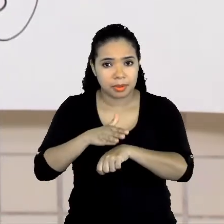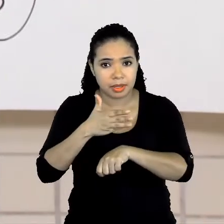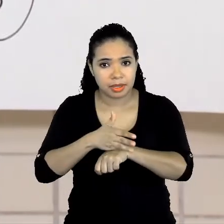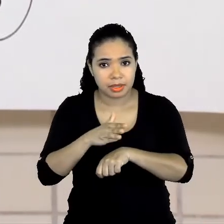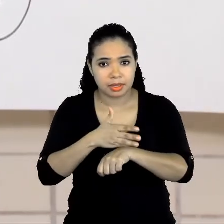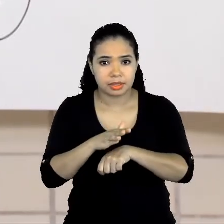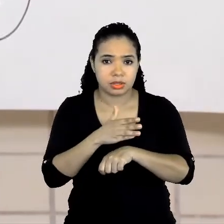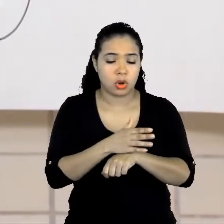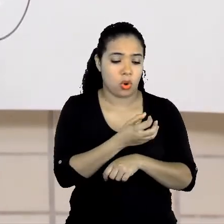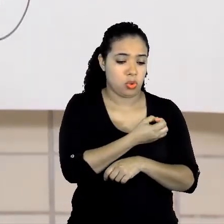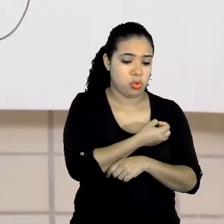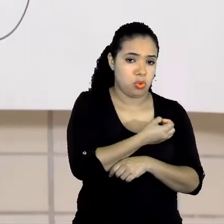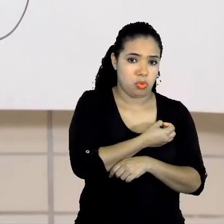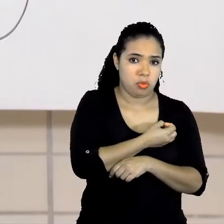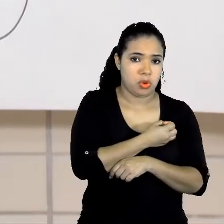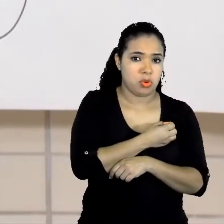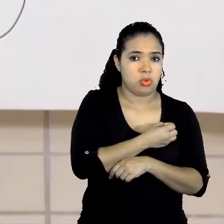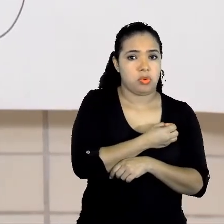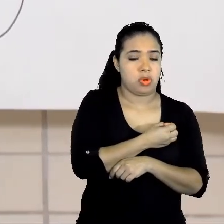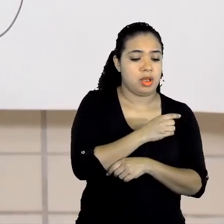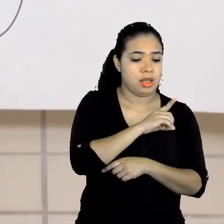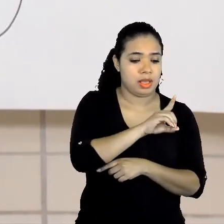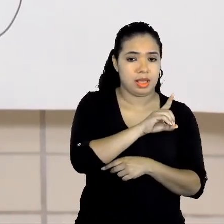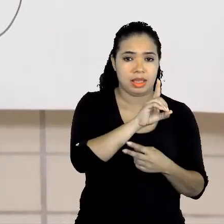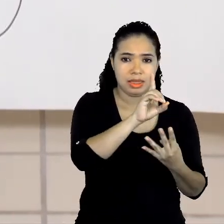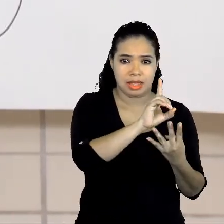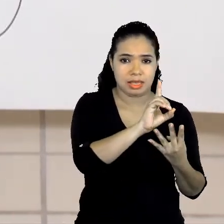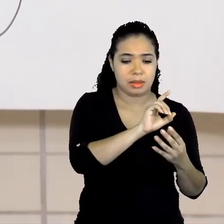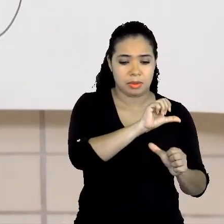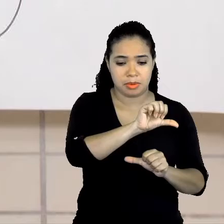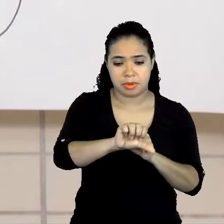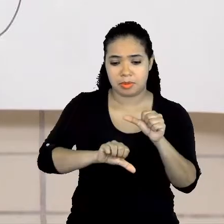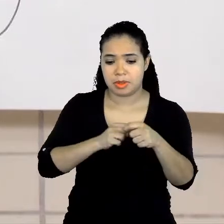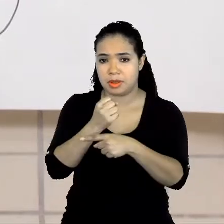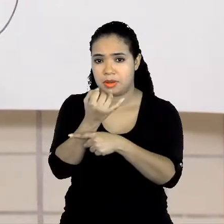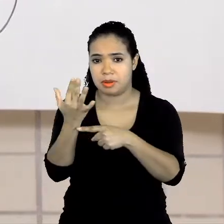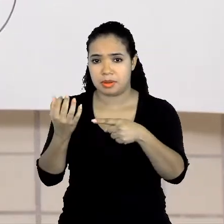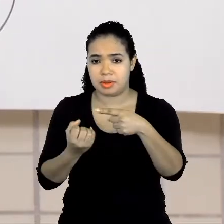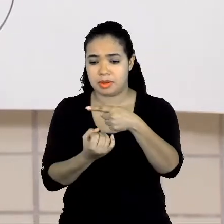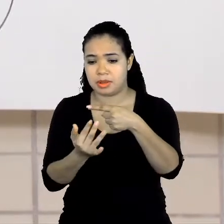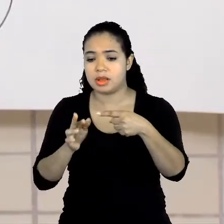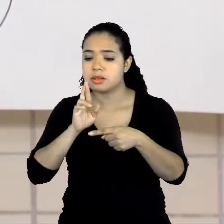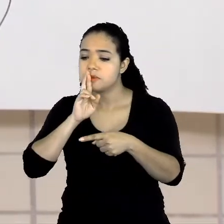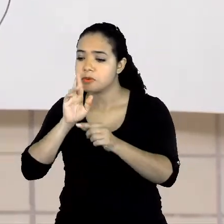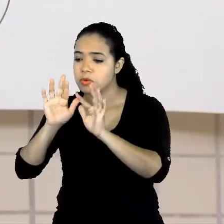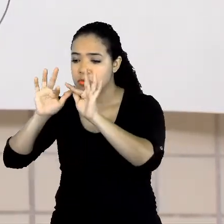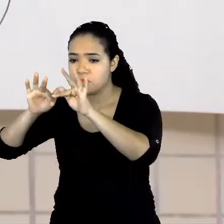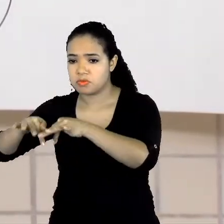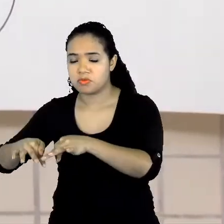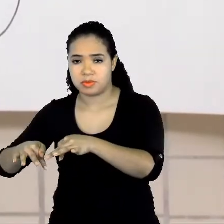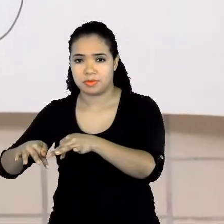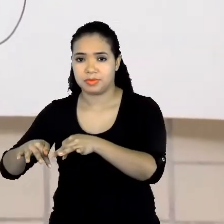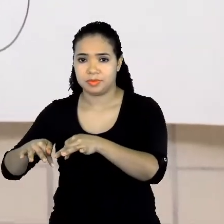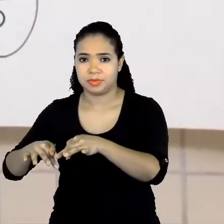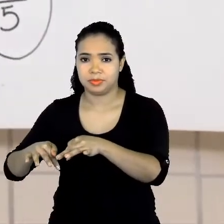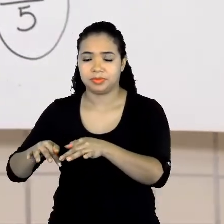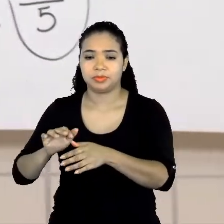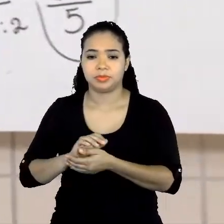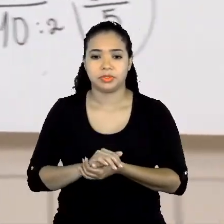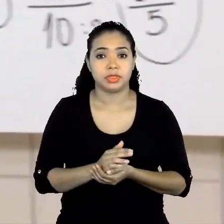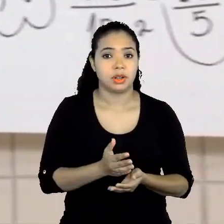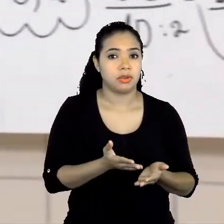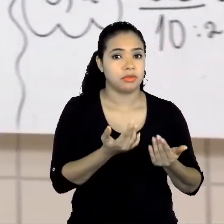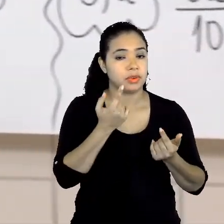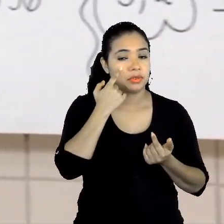uma fração e transformá-la em fração irredutível. O que nós vimos hoje? Vamos recapitular comigo? Leia